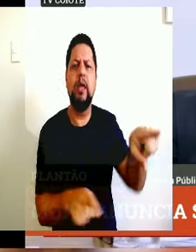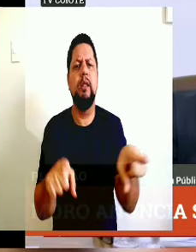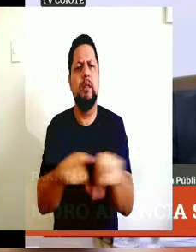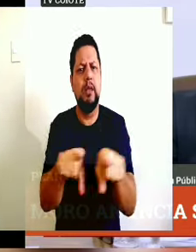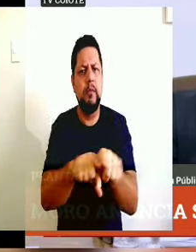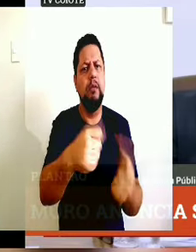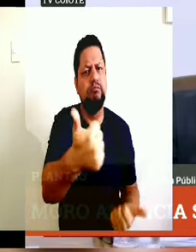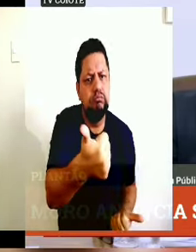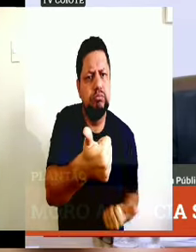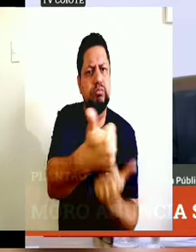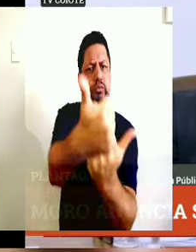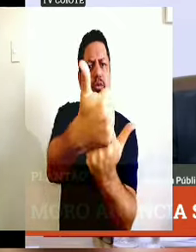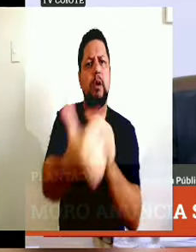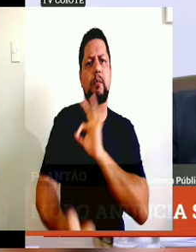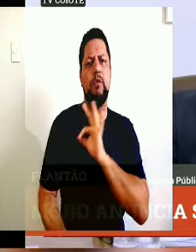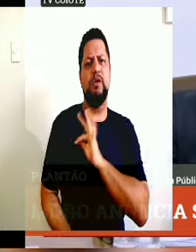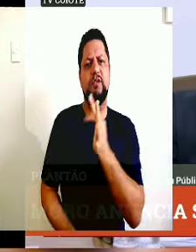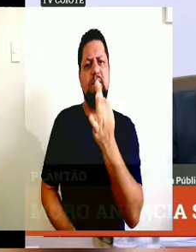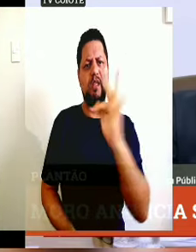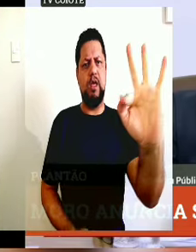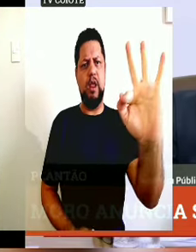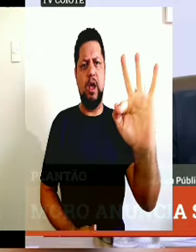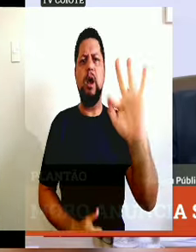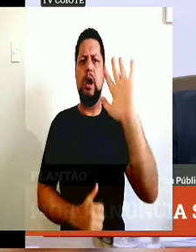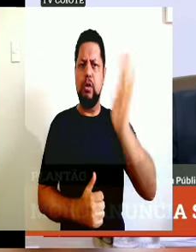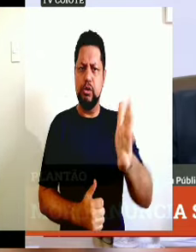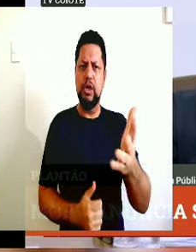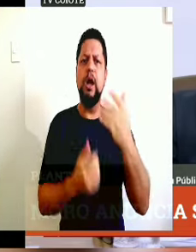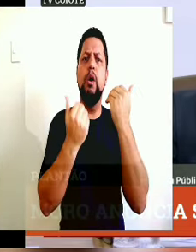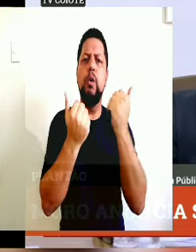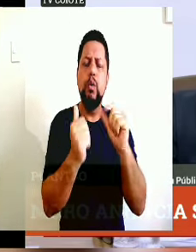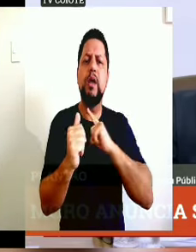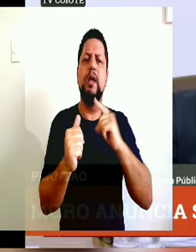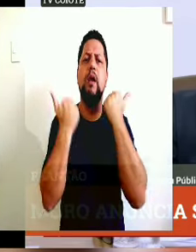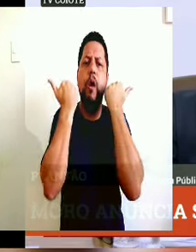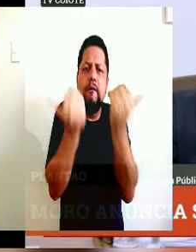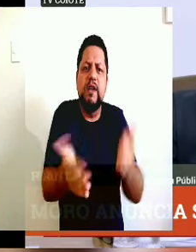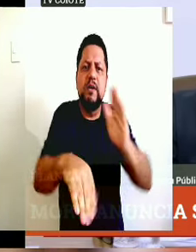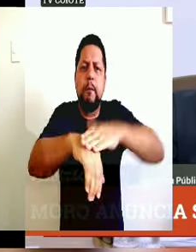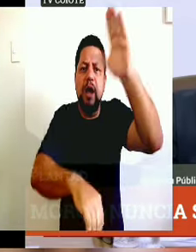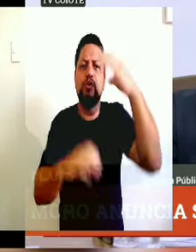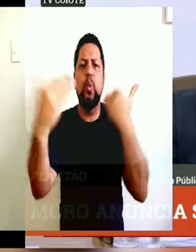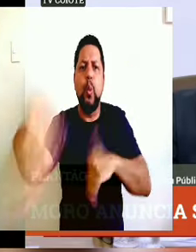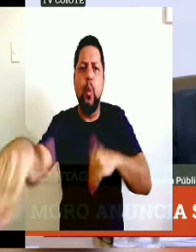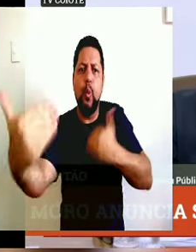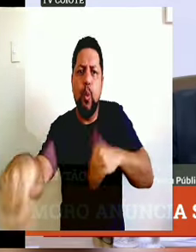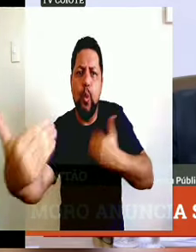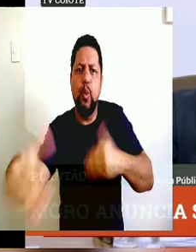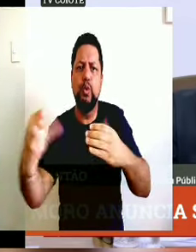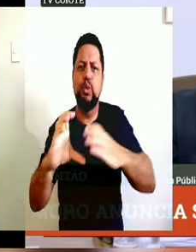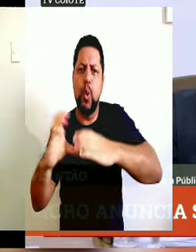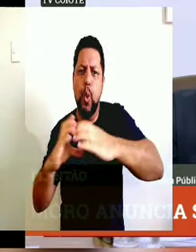Polícia Rodoviária Federal nesse período, com ampliação dos concursos existentes.